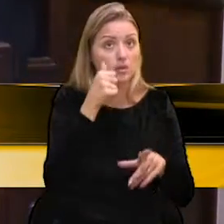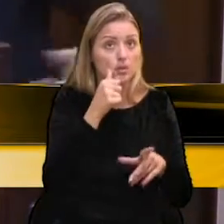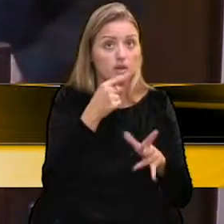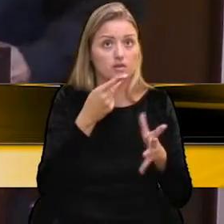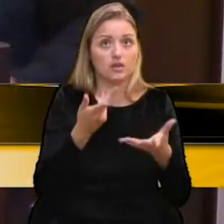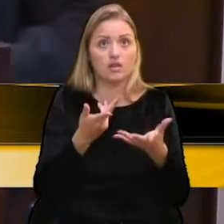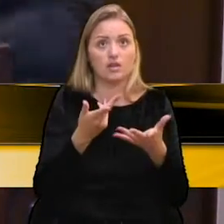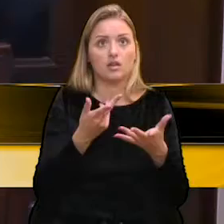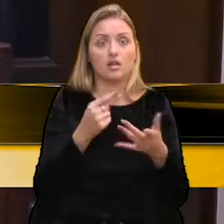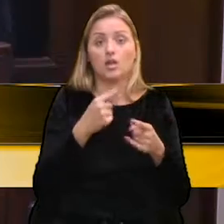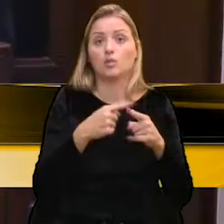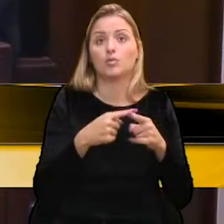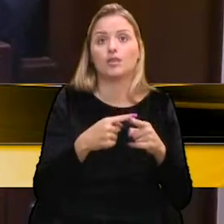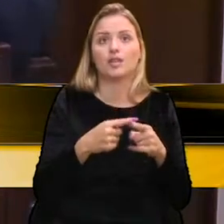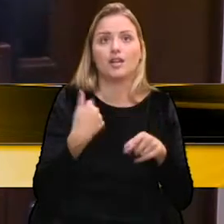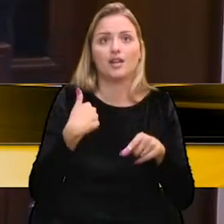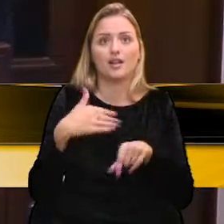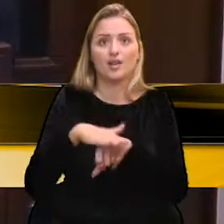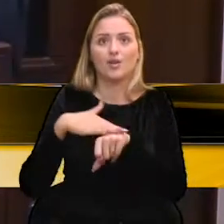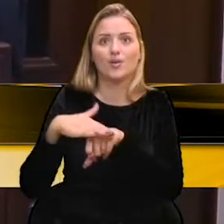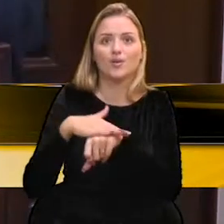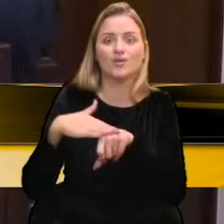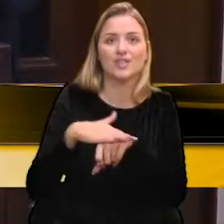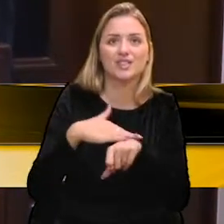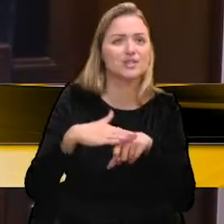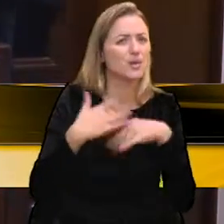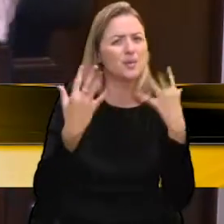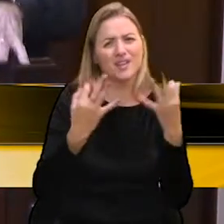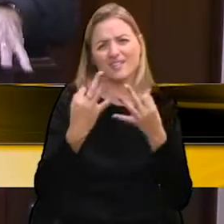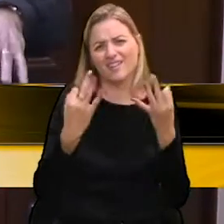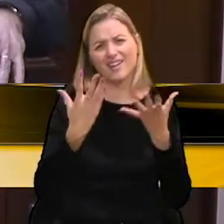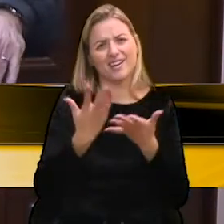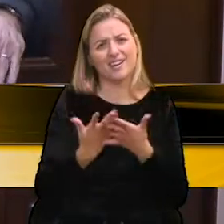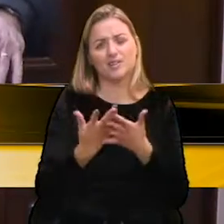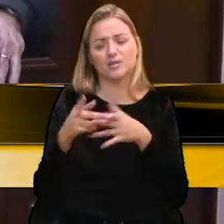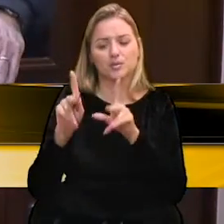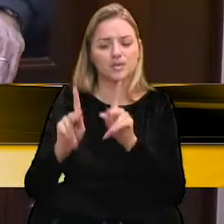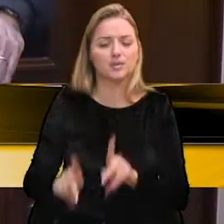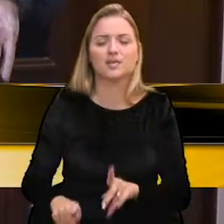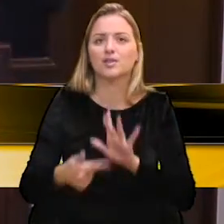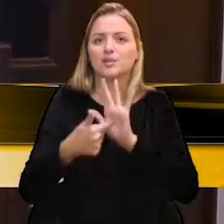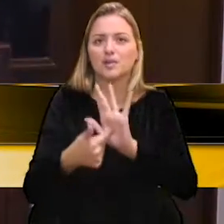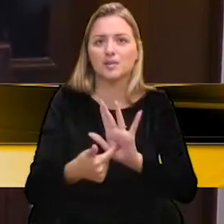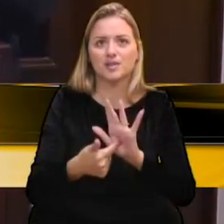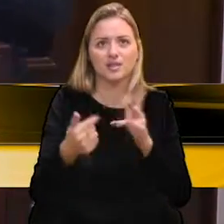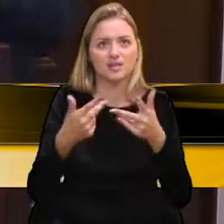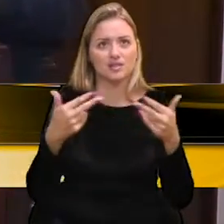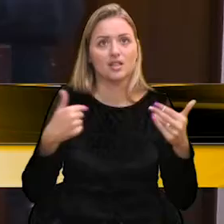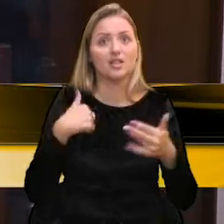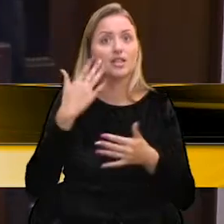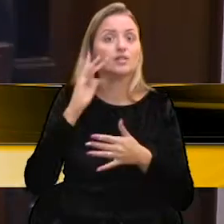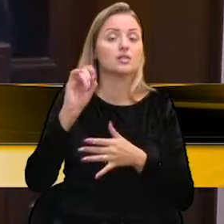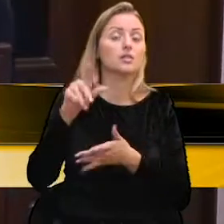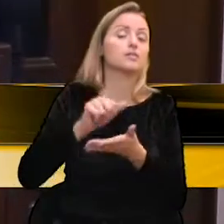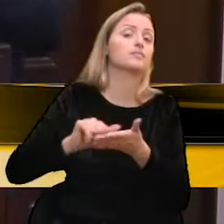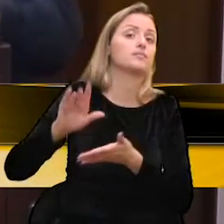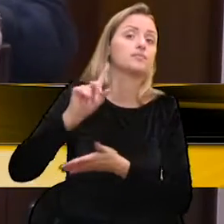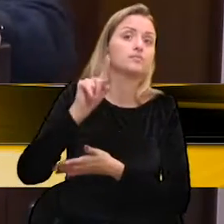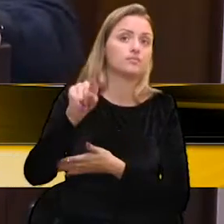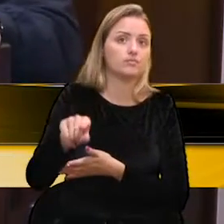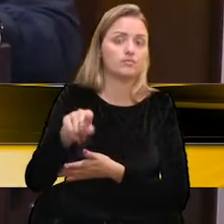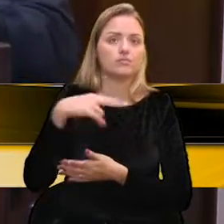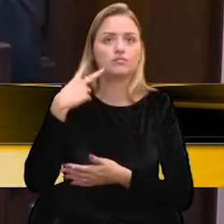Não, não pode falar, porque ela negociou, ela teve um diálogo maravilhoso com essas pessoas. Então, eu não sei quem me pediu a parte, foi